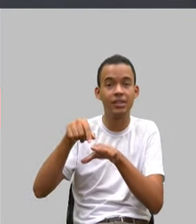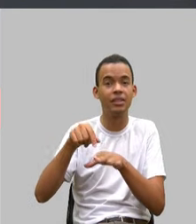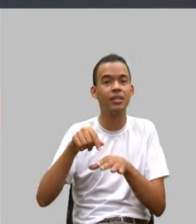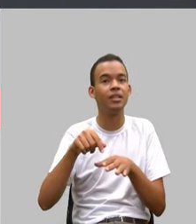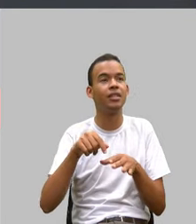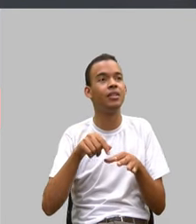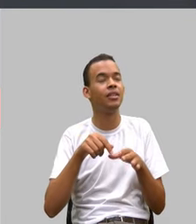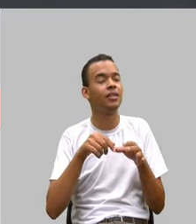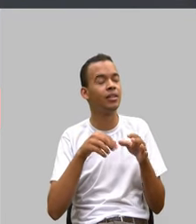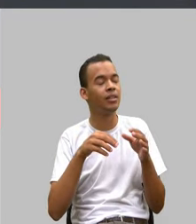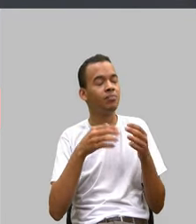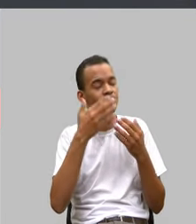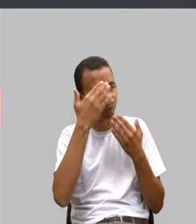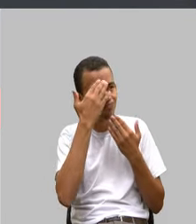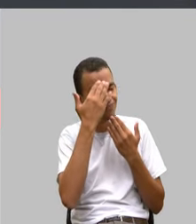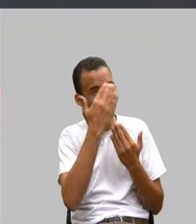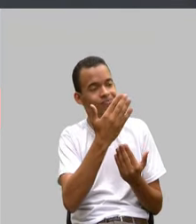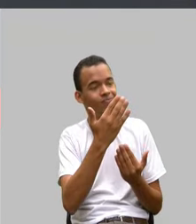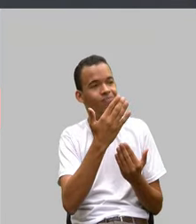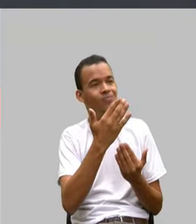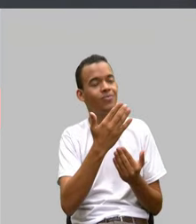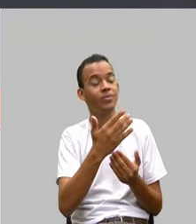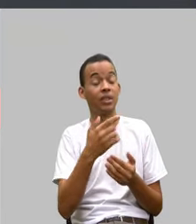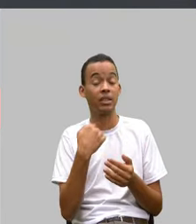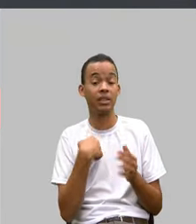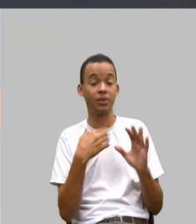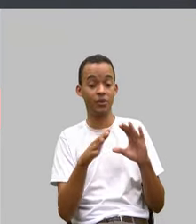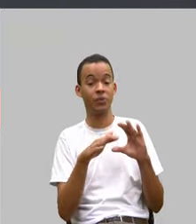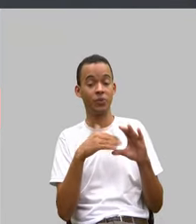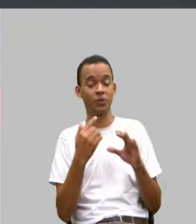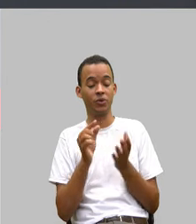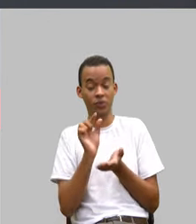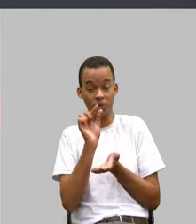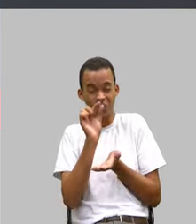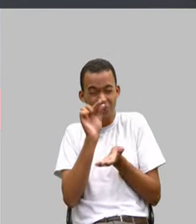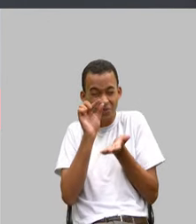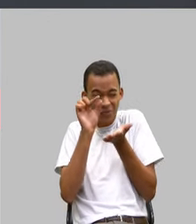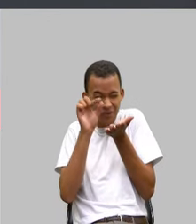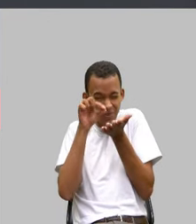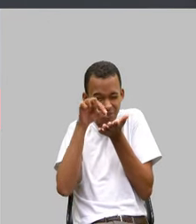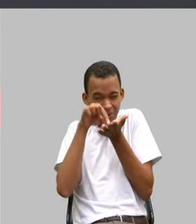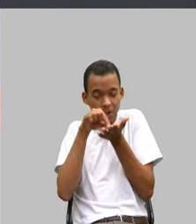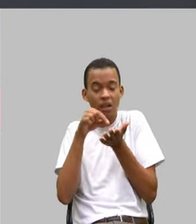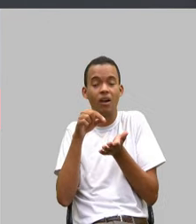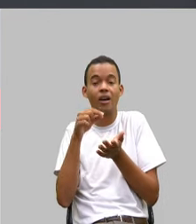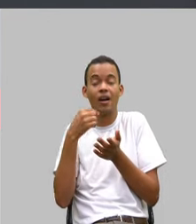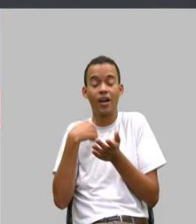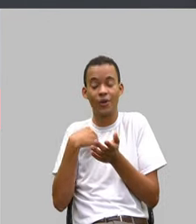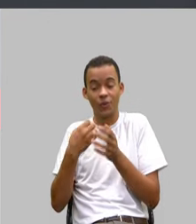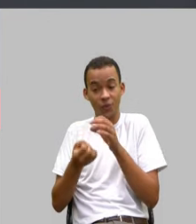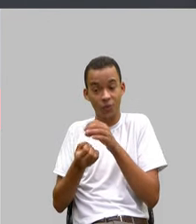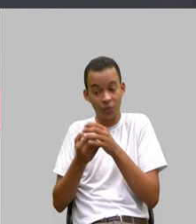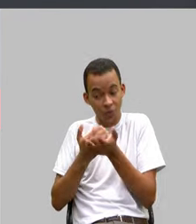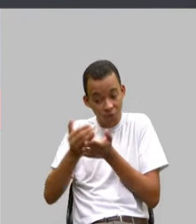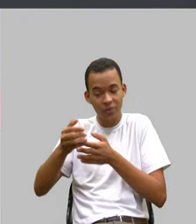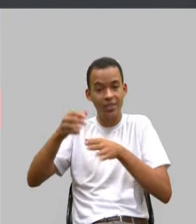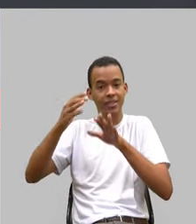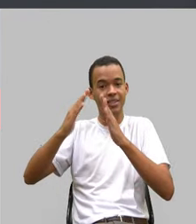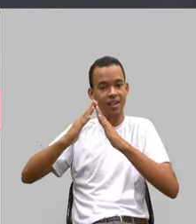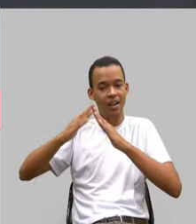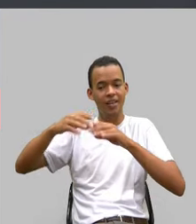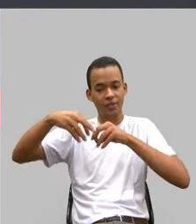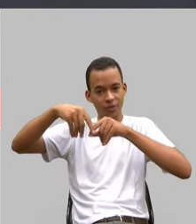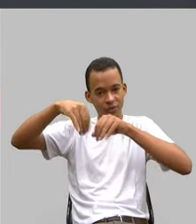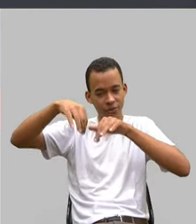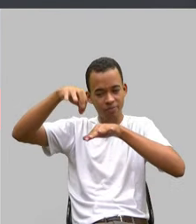assim então muito obrigada ele me mandou as sementes e eu comecei a plantar e a fazer o óleo do Samuel em casa e